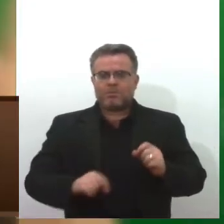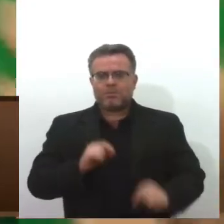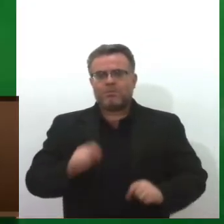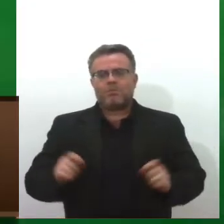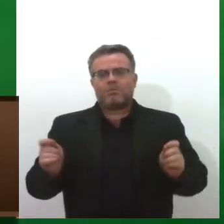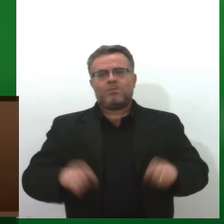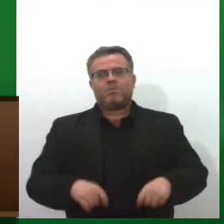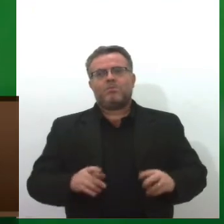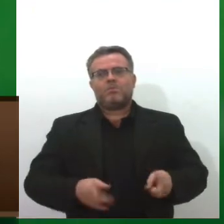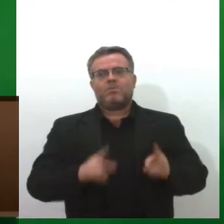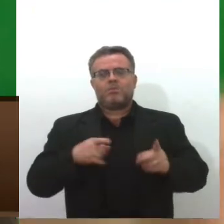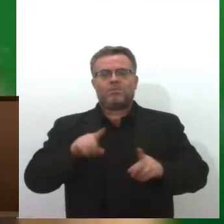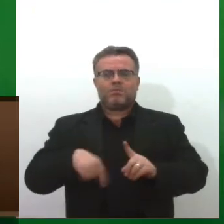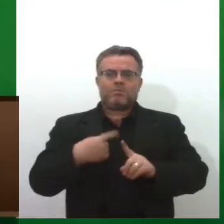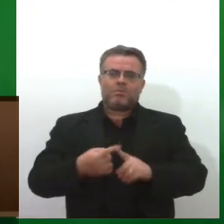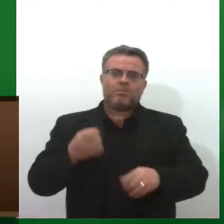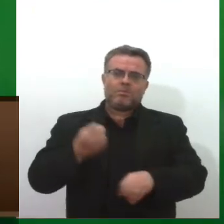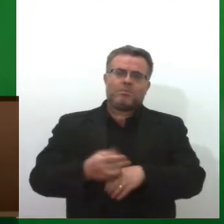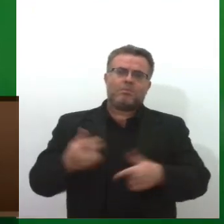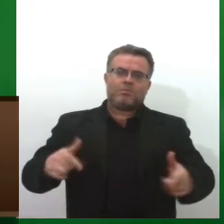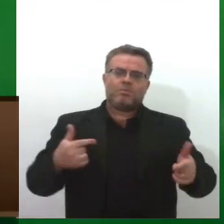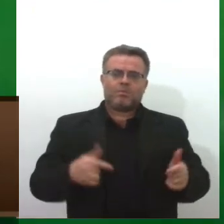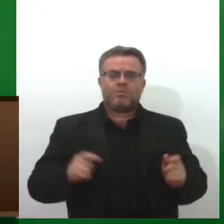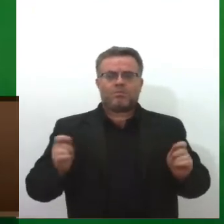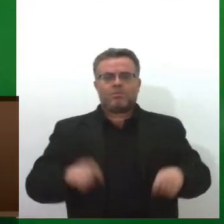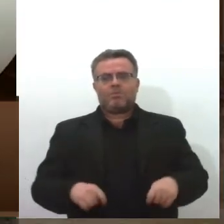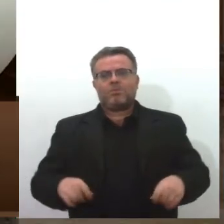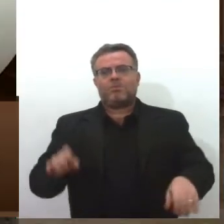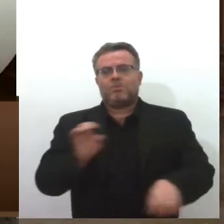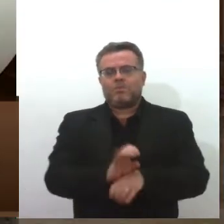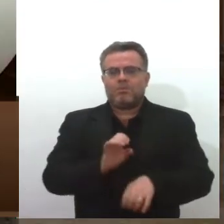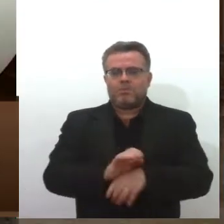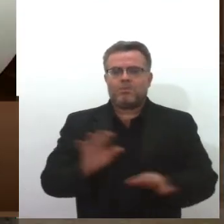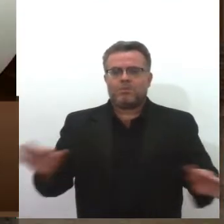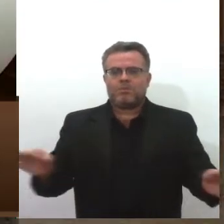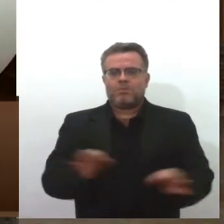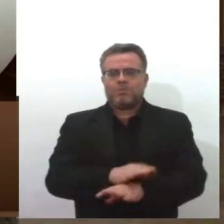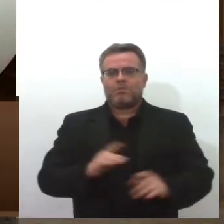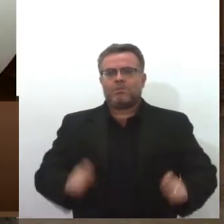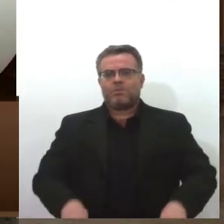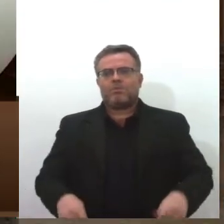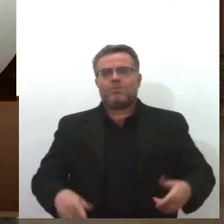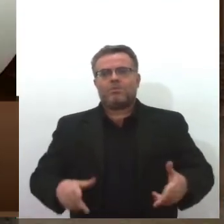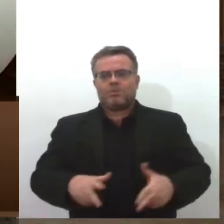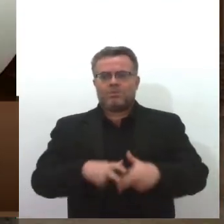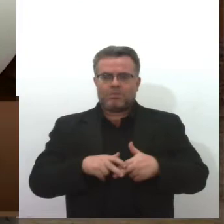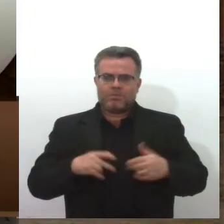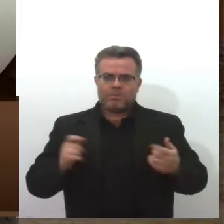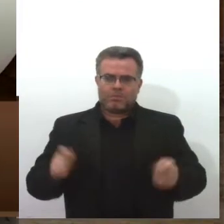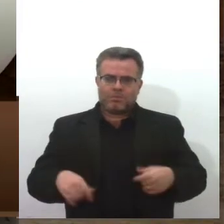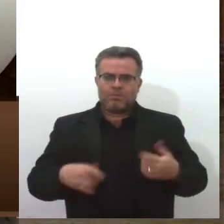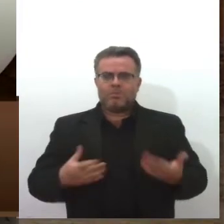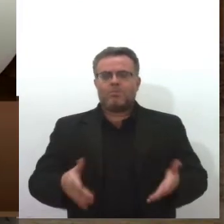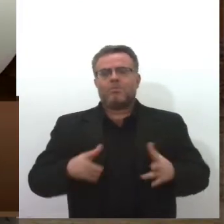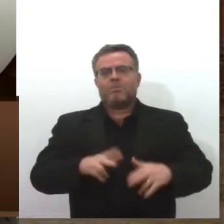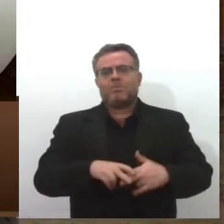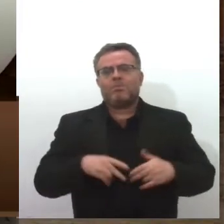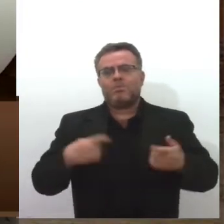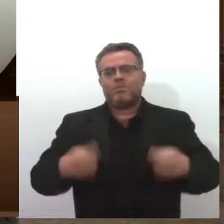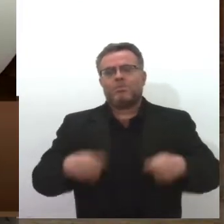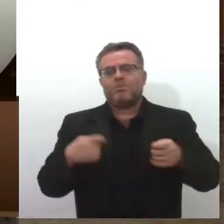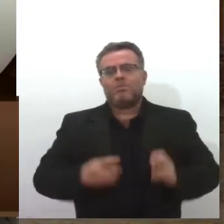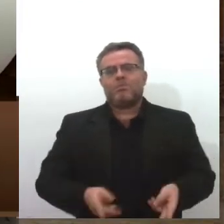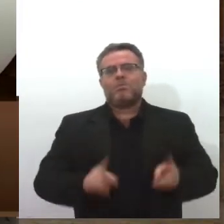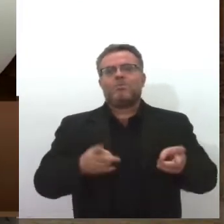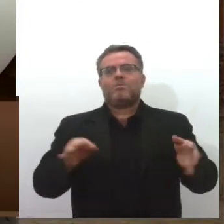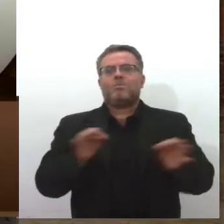de gerar emprego, gerar renda para que o Estado se agir. Parceria público-privado, né, Kátia? Aliás, é uma necessidade, né? Mais do